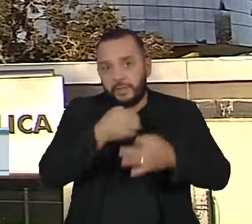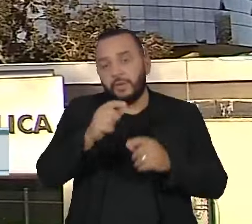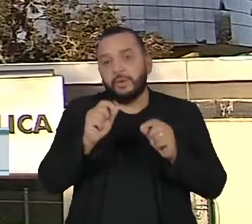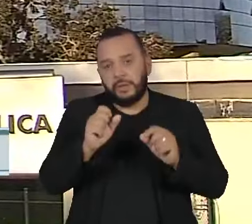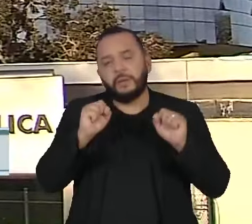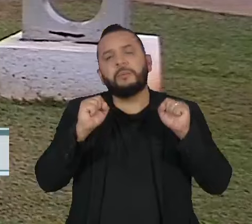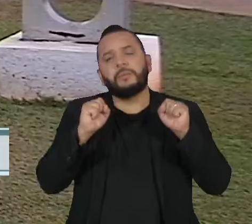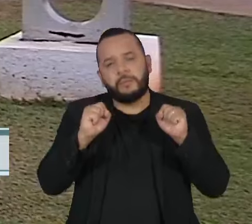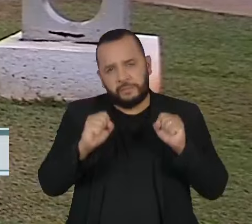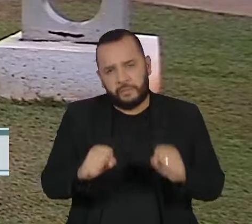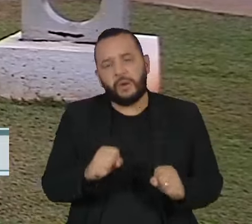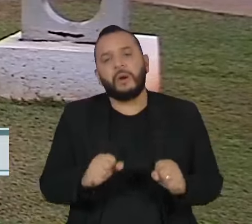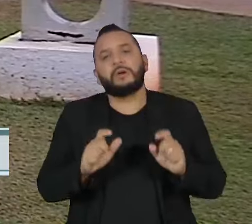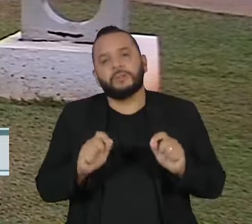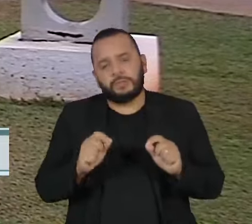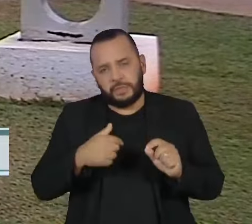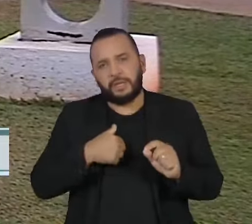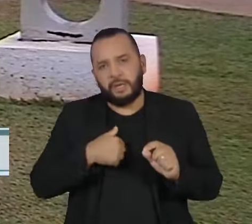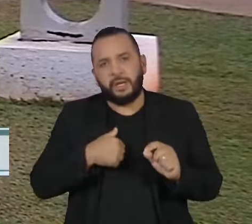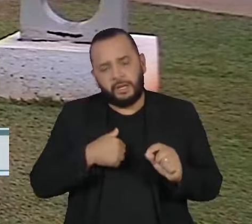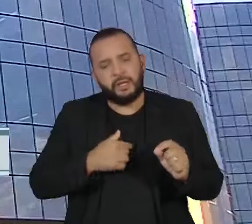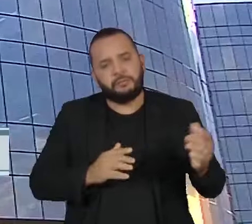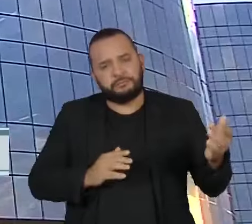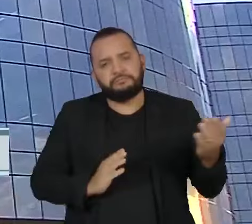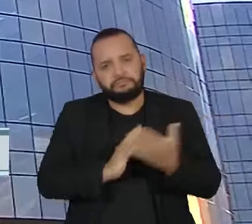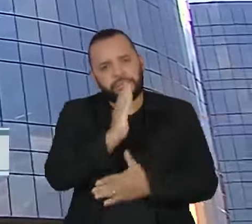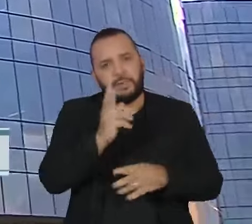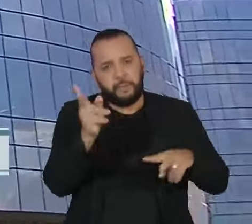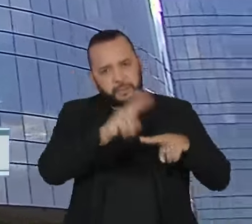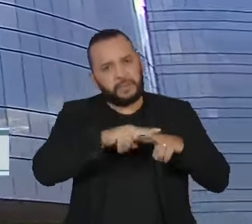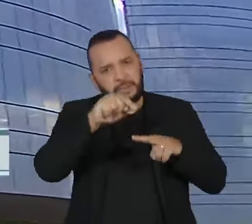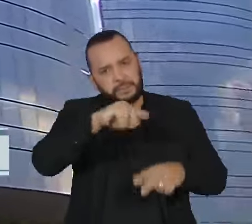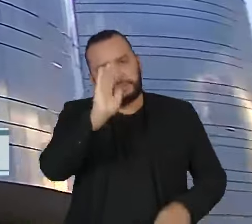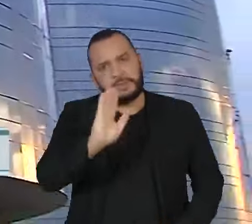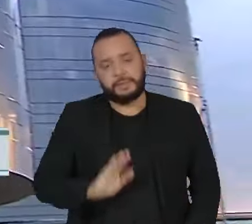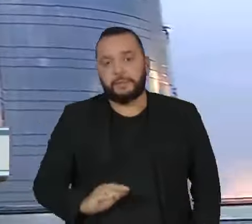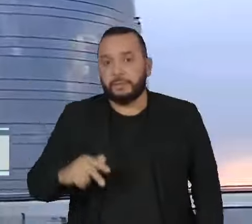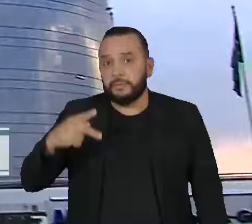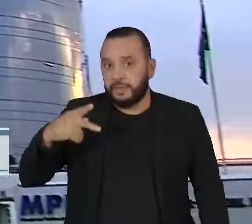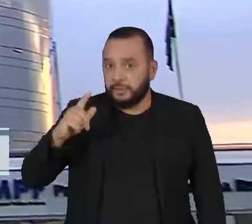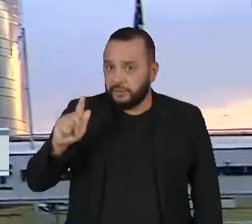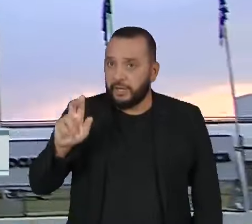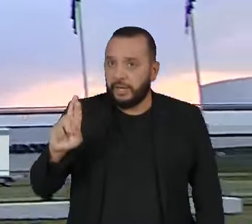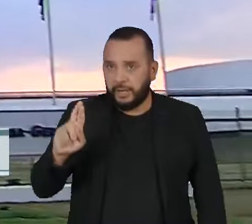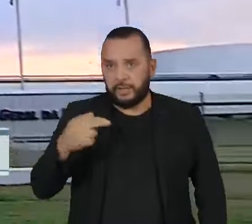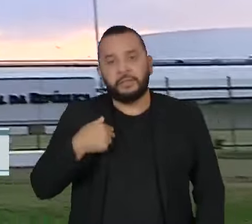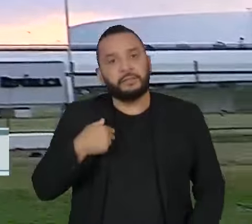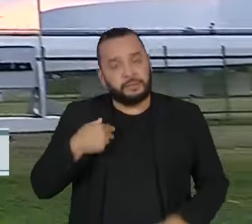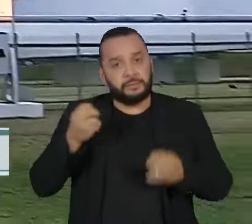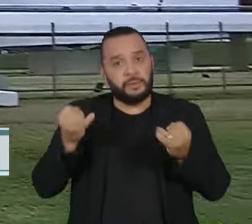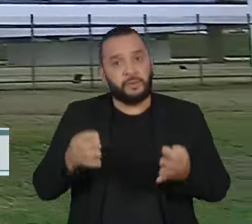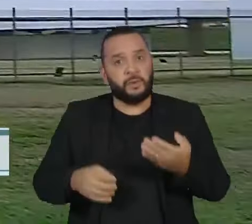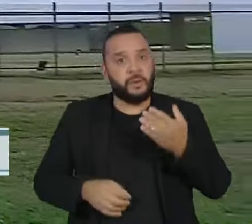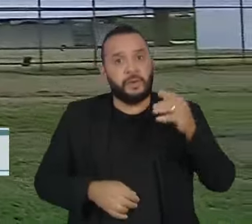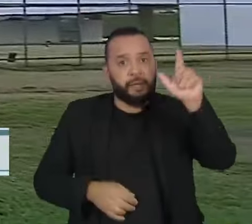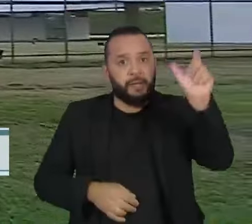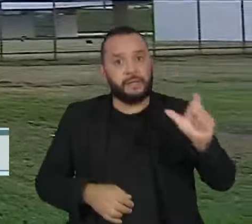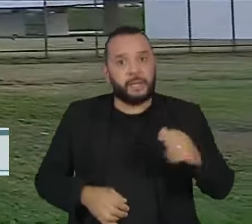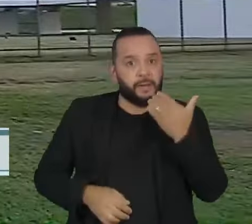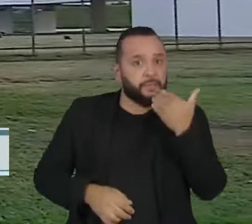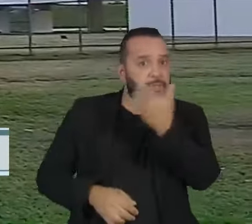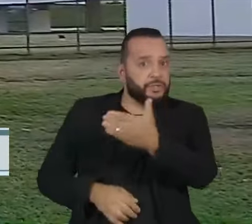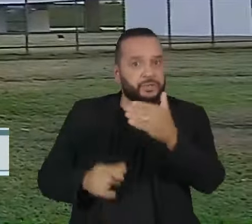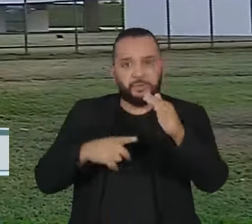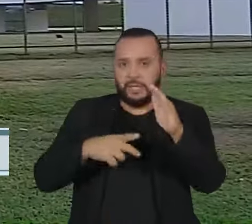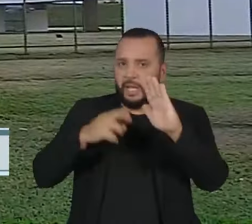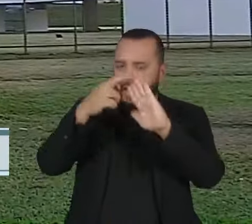possibilidade de homologação da condenação de acordo com a pgr o pedido da Justiça italiana cumpriu